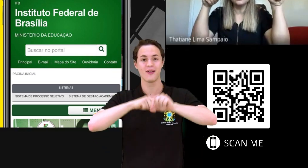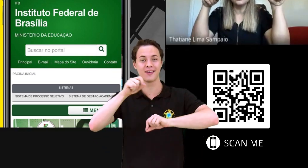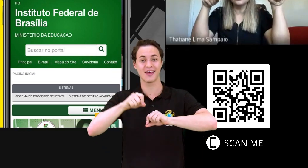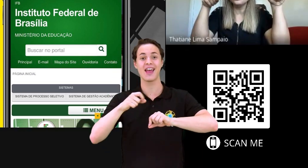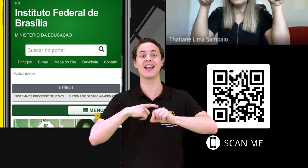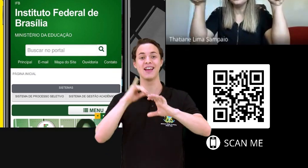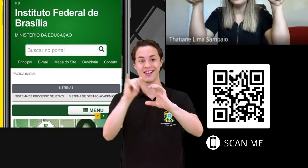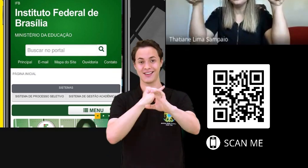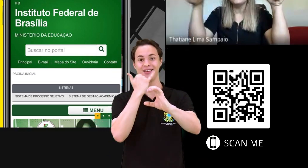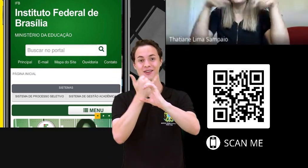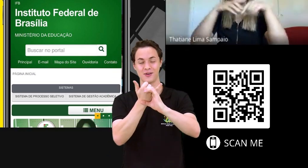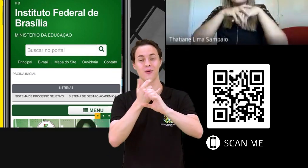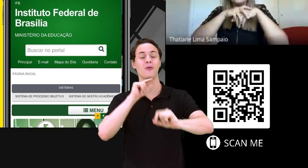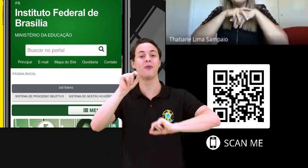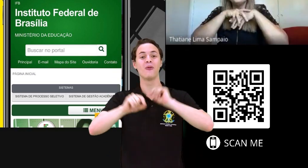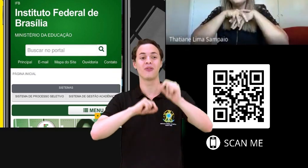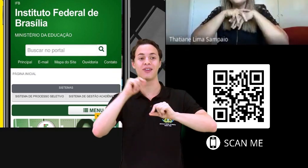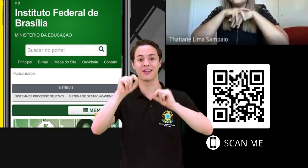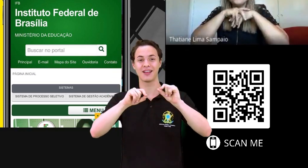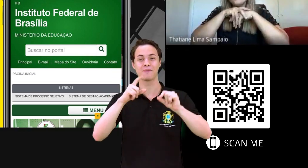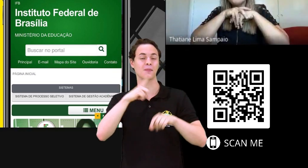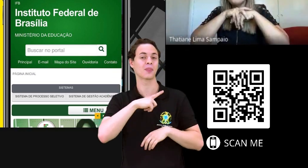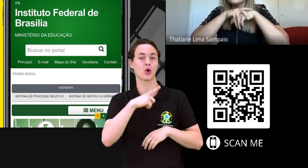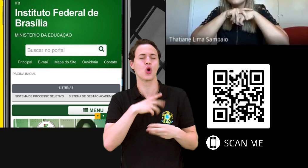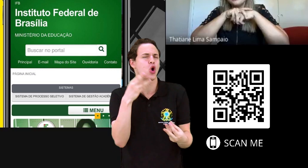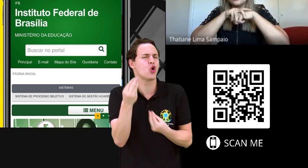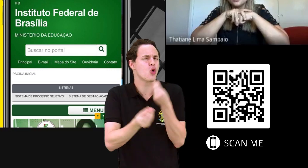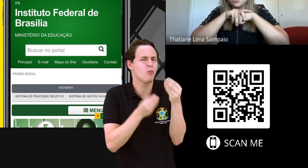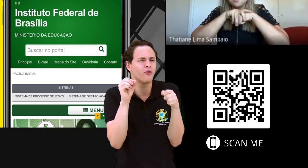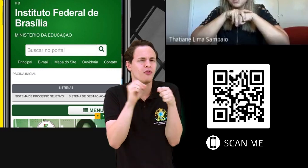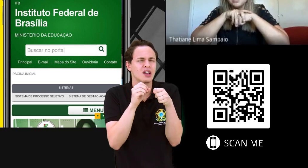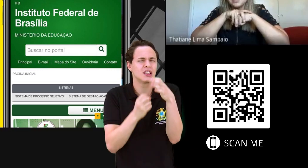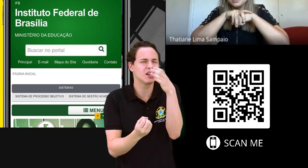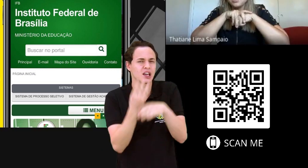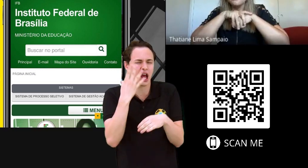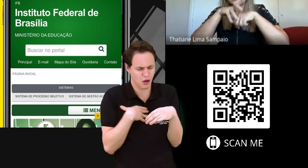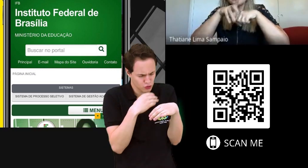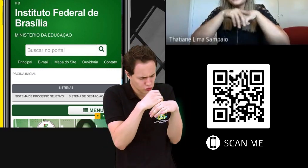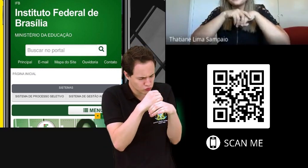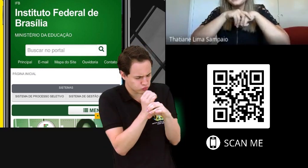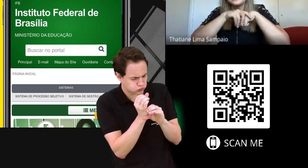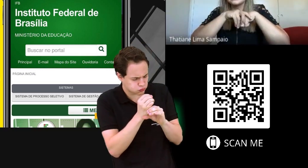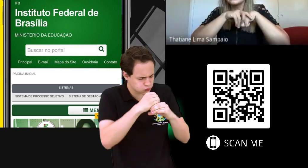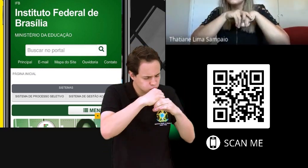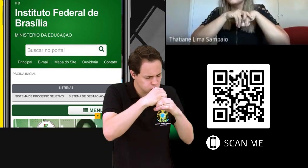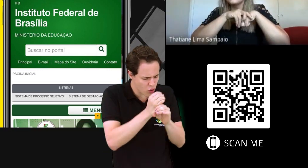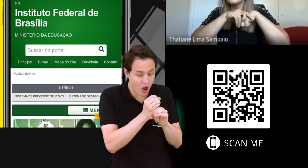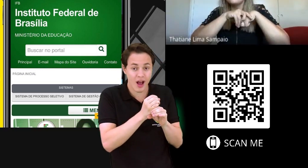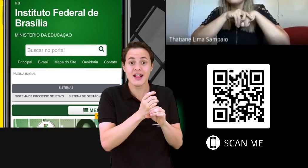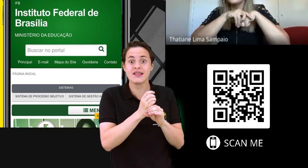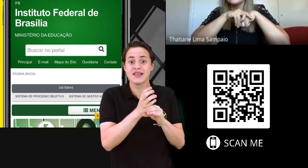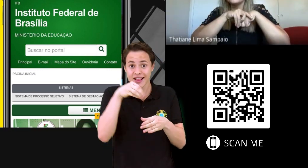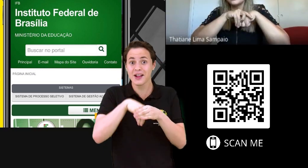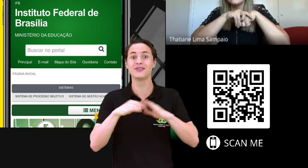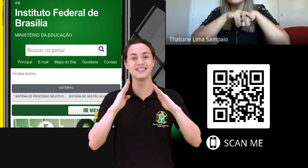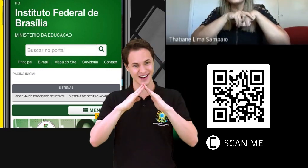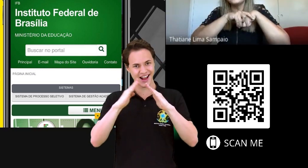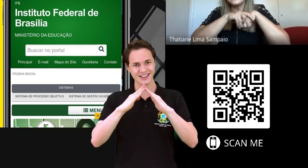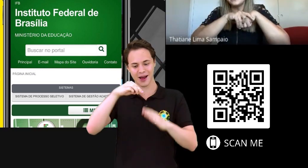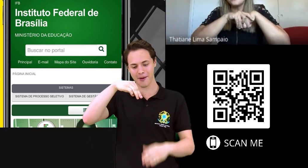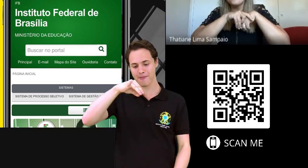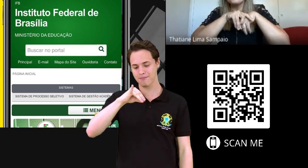canal do YouTube da oficina de como fazer um microscópio caseiro. Ao final dessa apresentação, eu vou trazer para vocês já